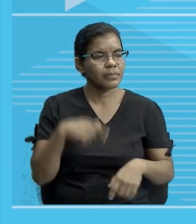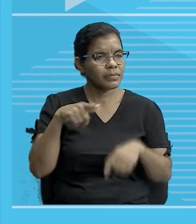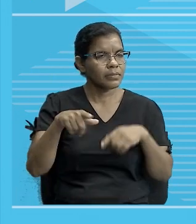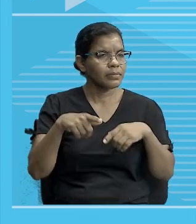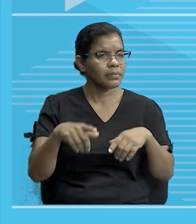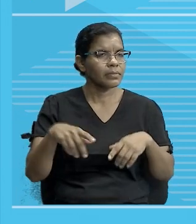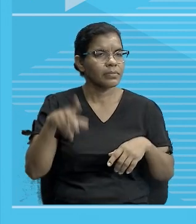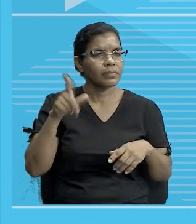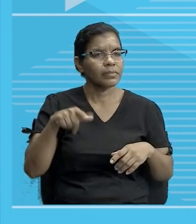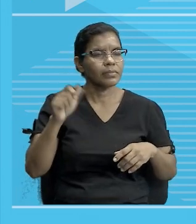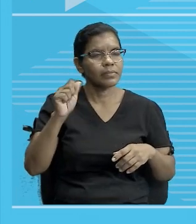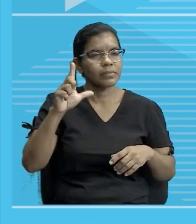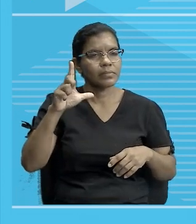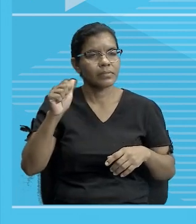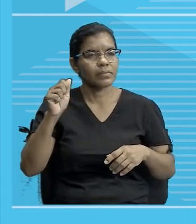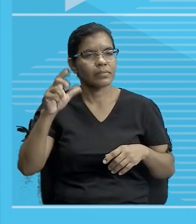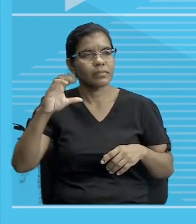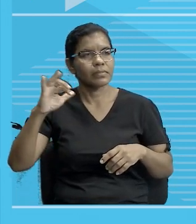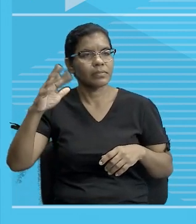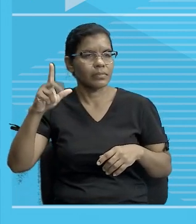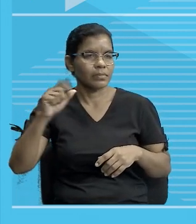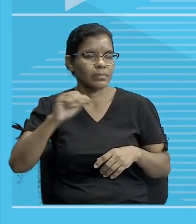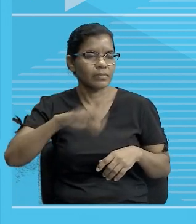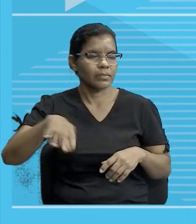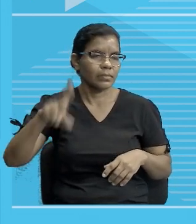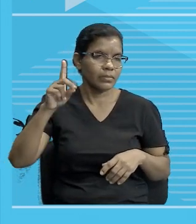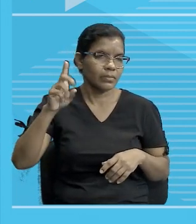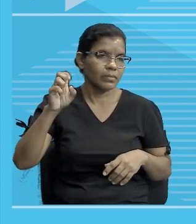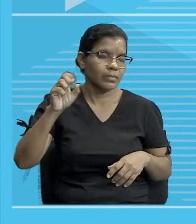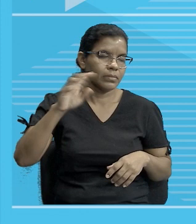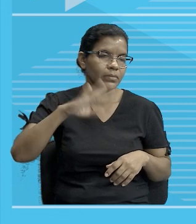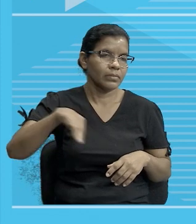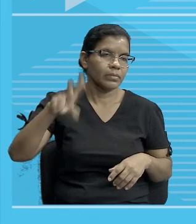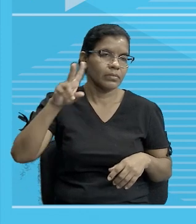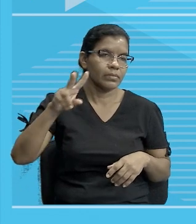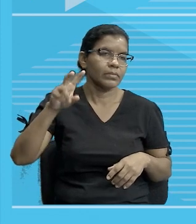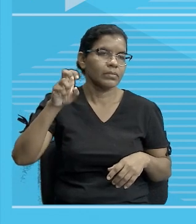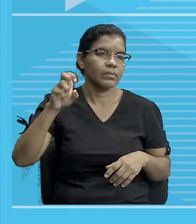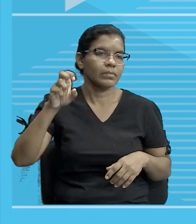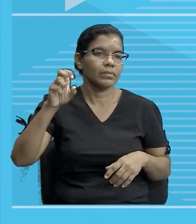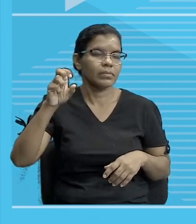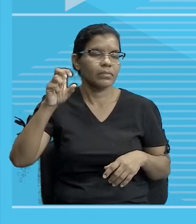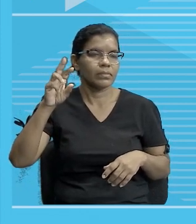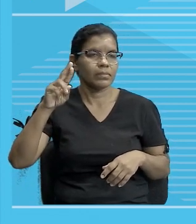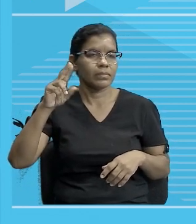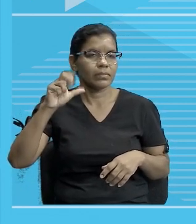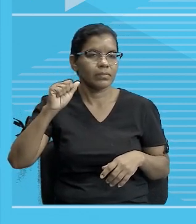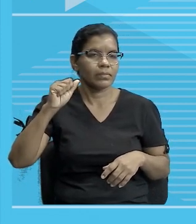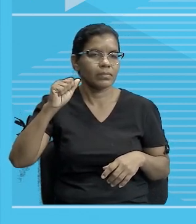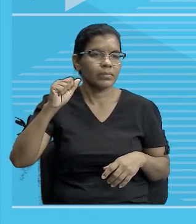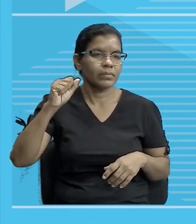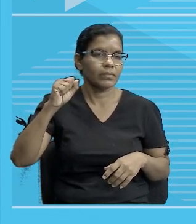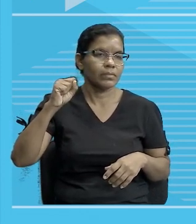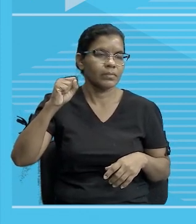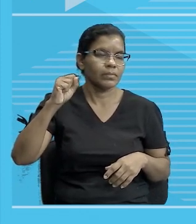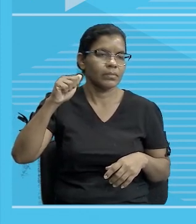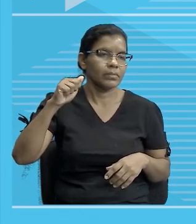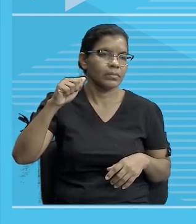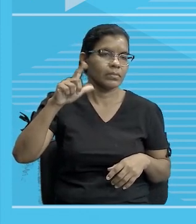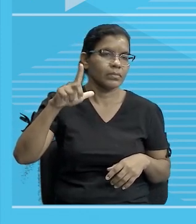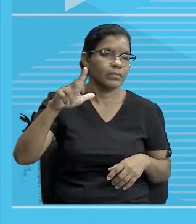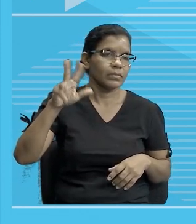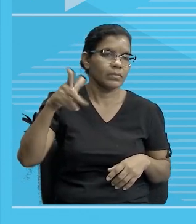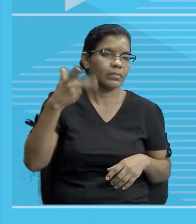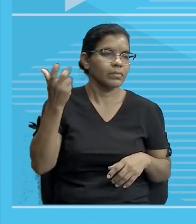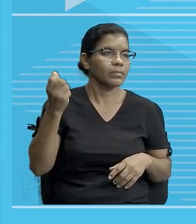Palácio de Versalhes, tradicionalmente uma votação que tinha era a votação por estado. Ora, o terceiro estado